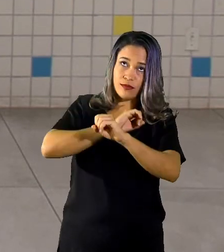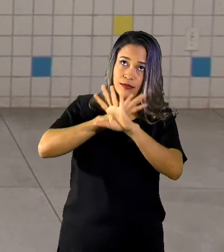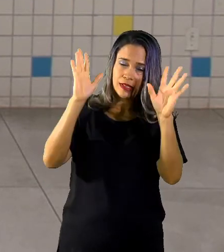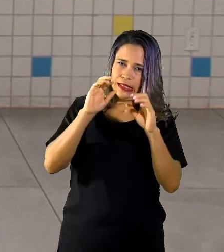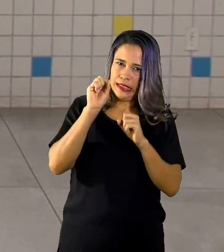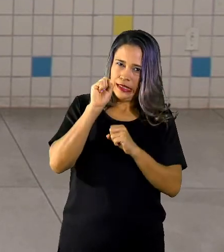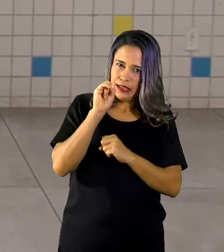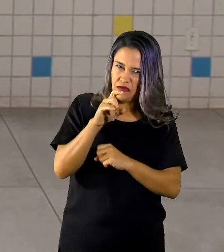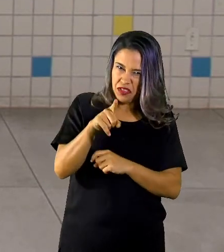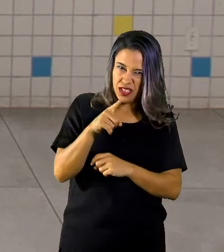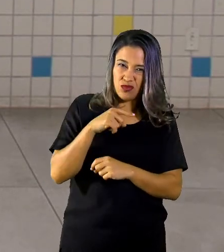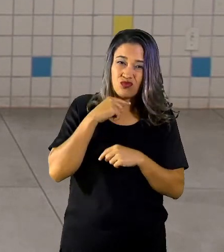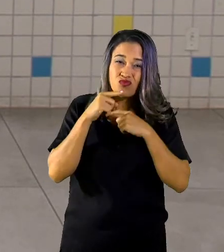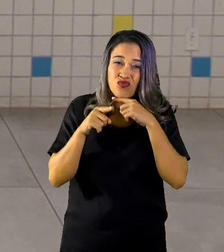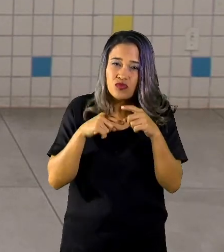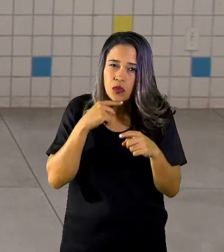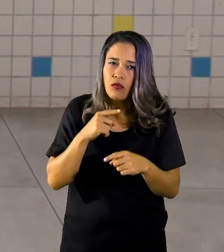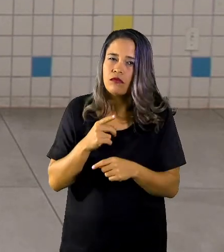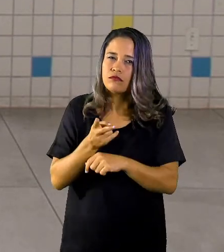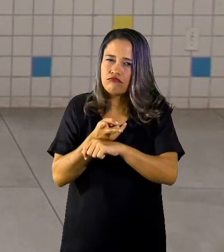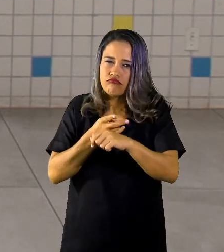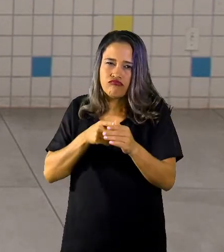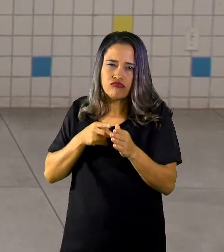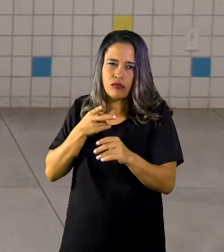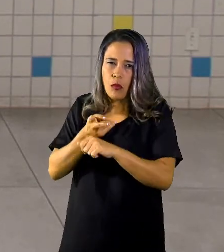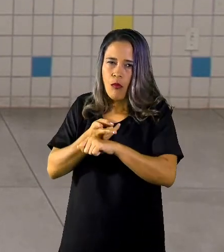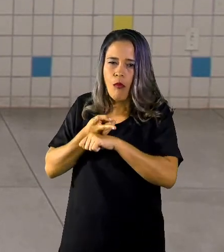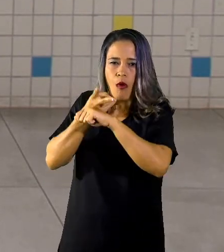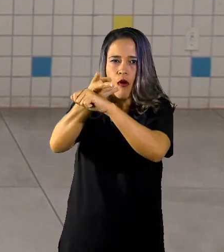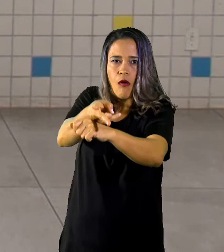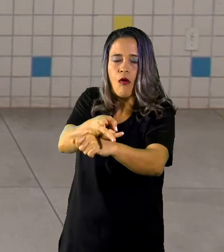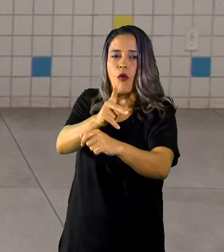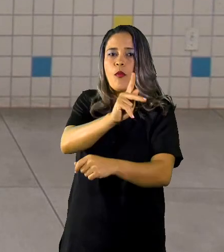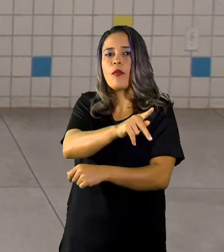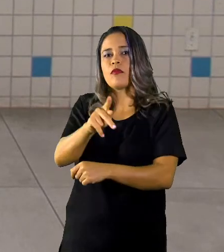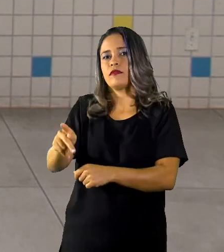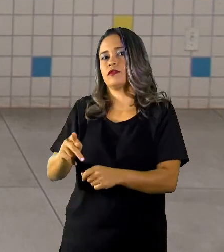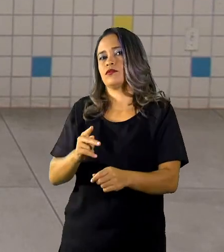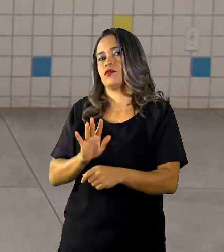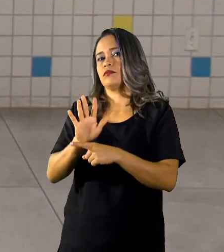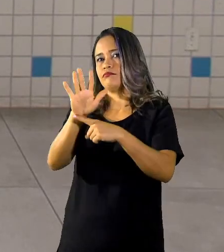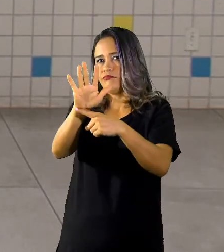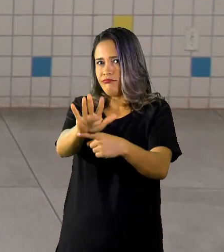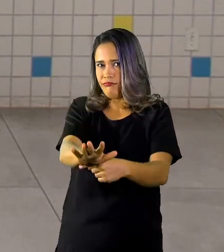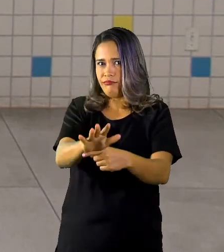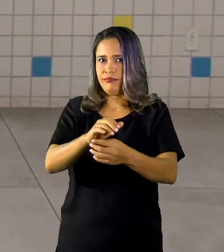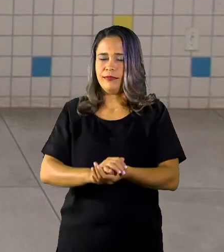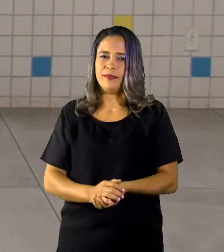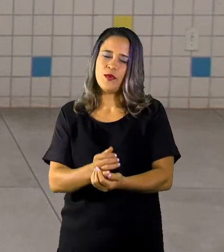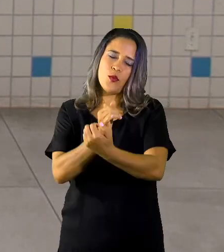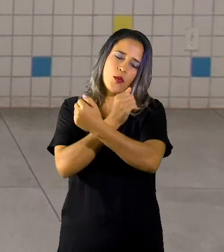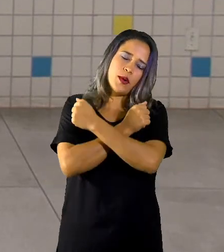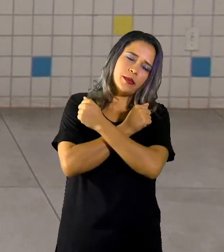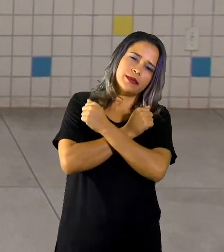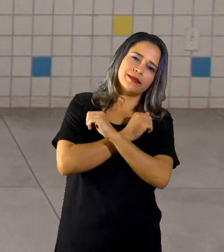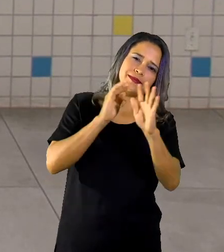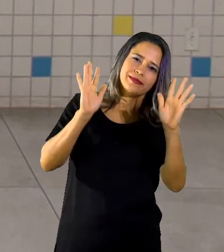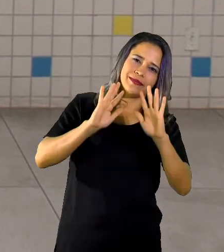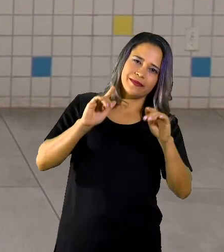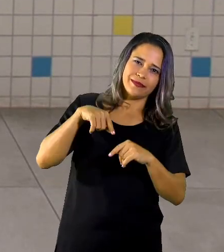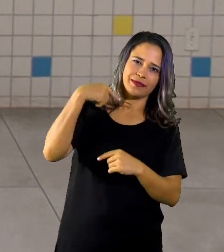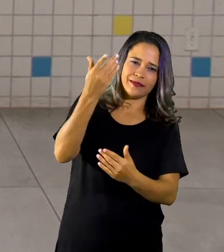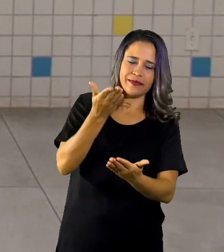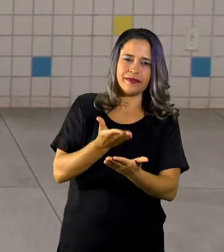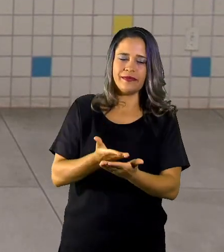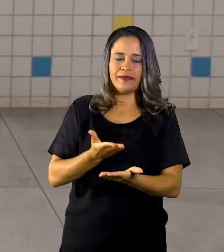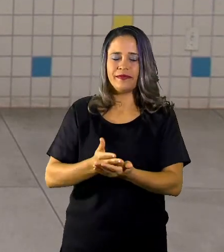procurem o professor de vocês, porque eu tenho certeza que ele estará disponível para atendê-los. Um abraço e até a próxima aula.